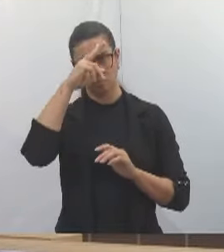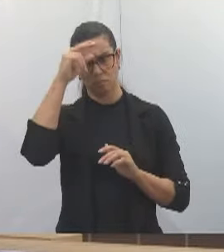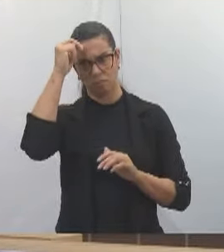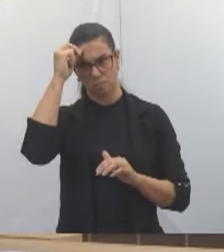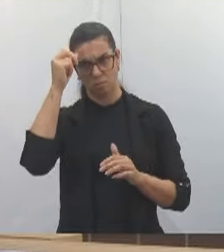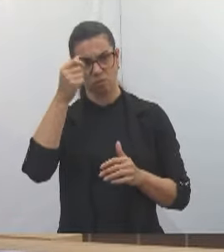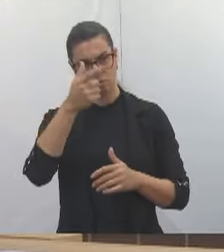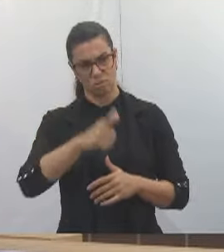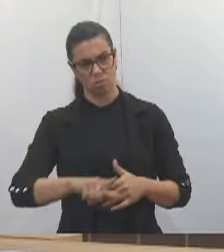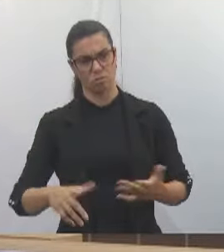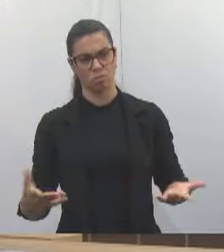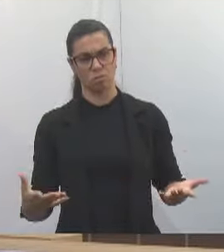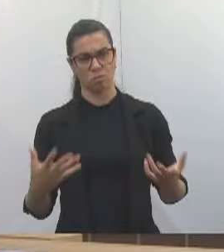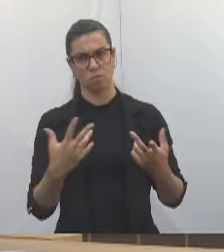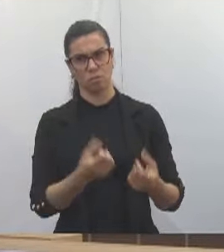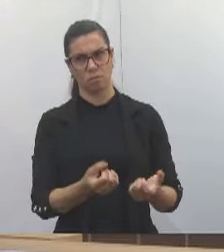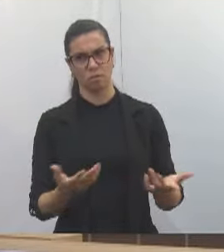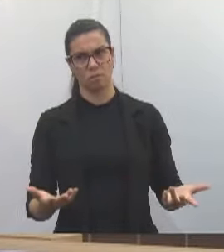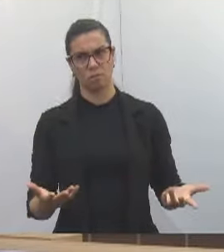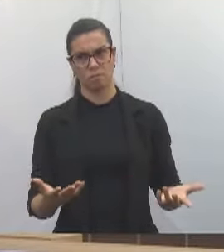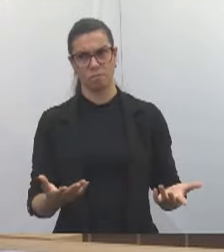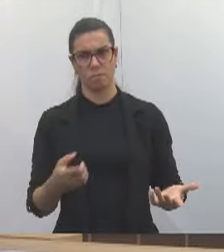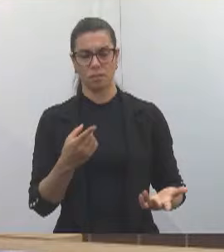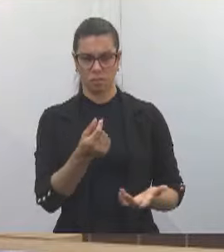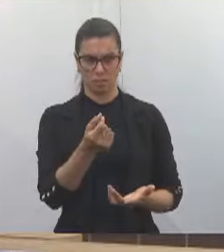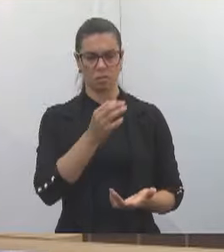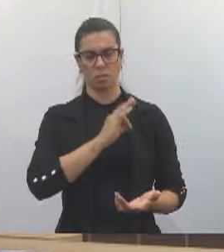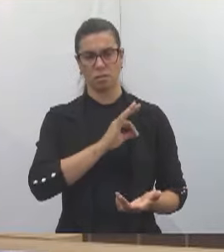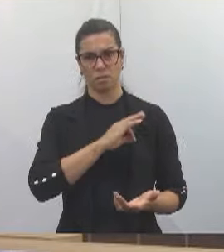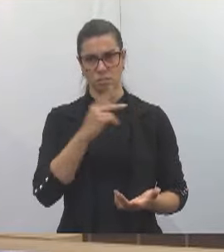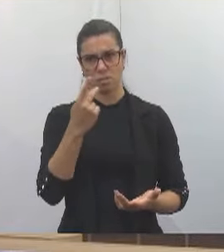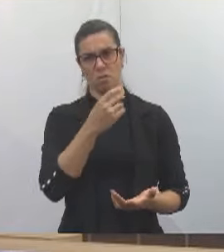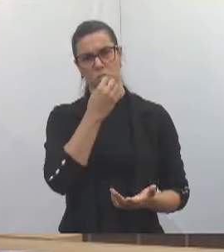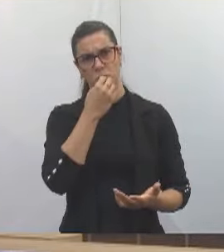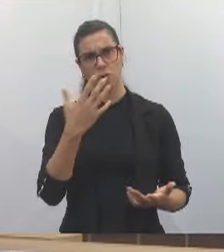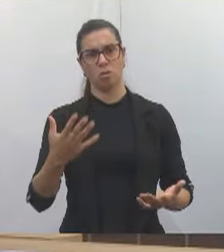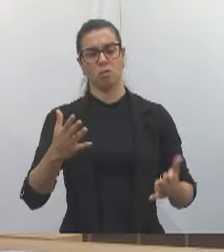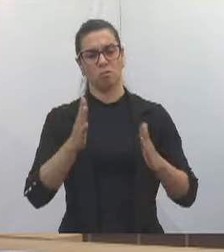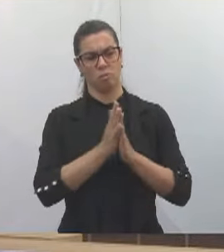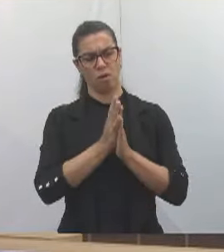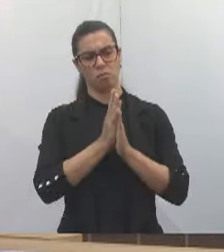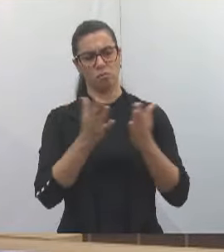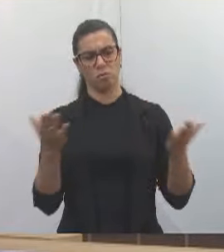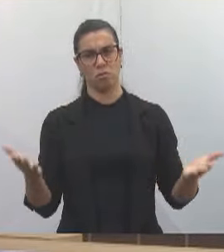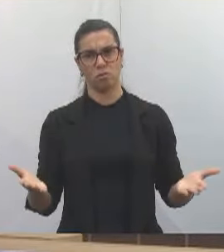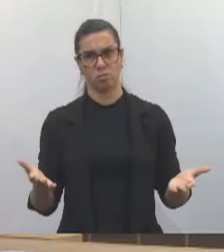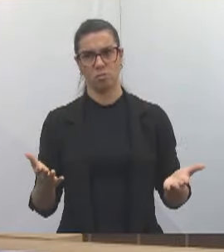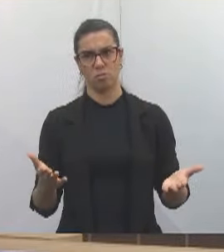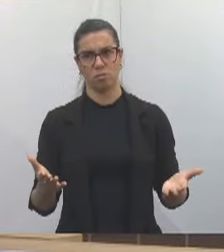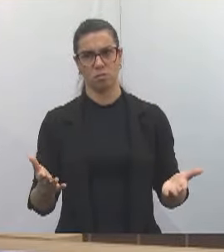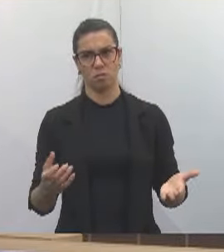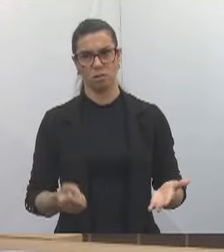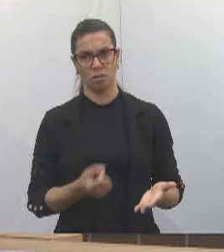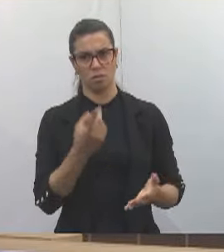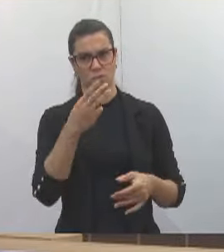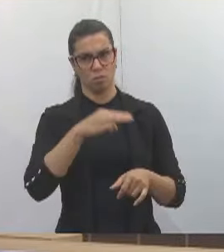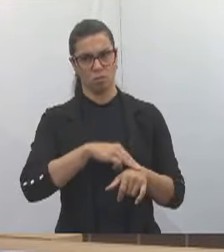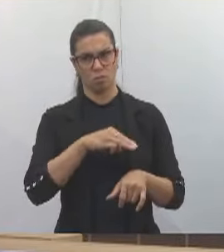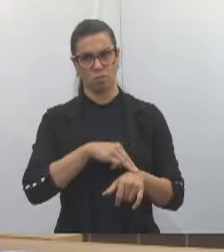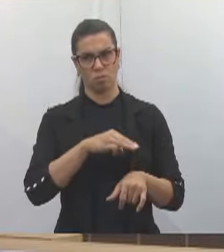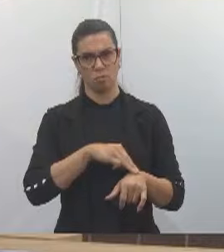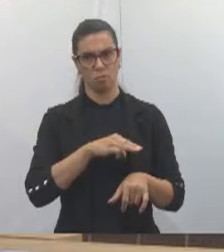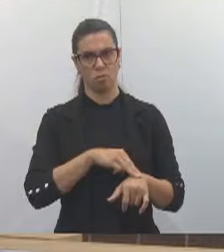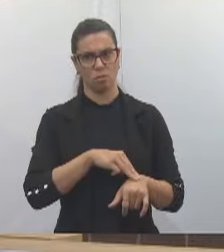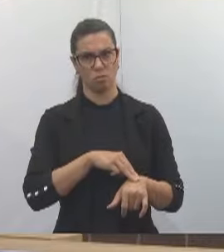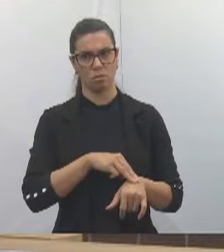novo? Ah, Valmir, você recebe bem, por favor. A parte é um minuto, é regimental.